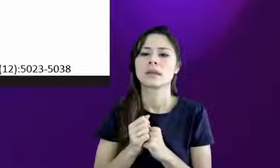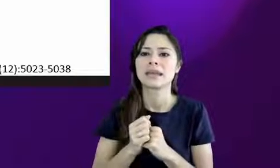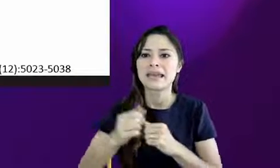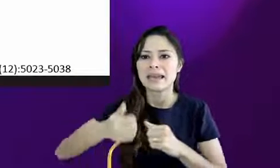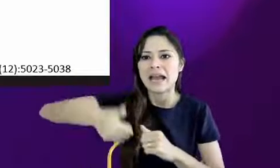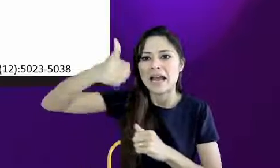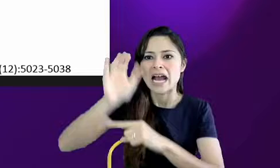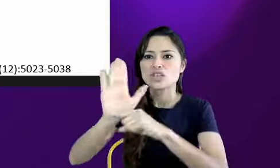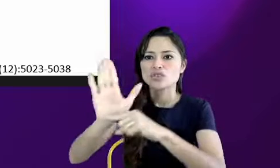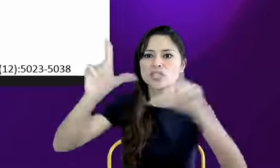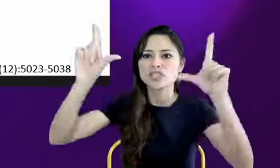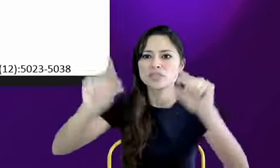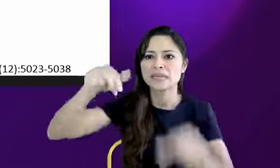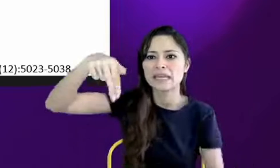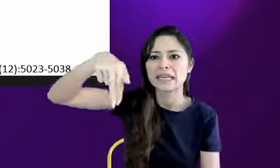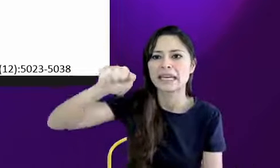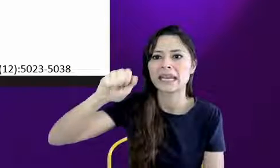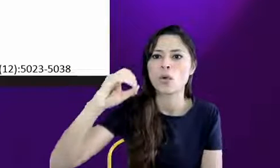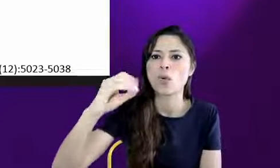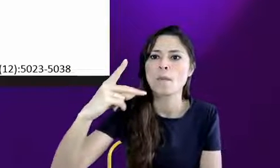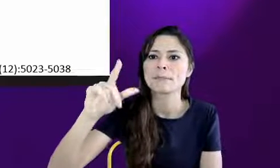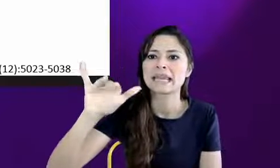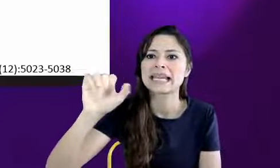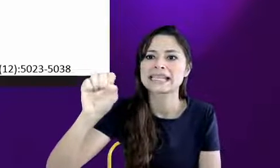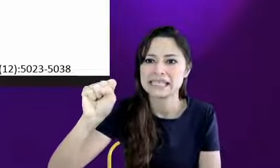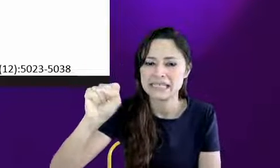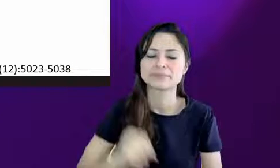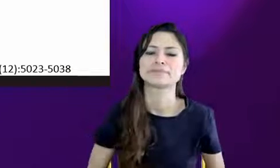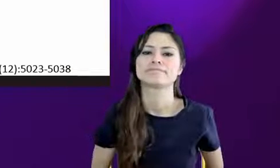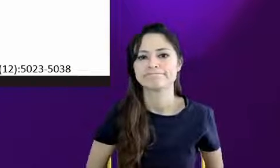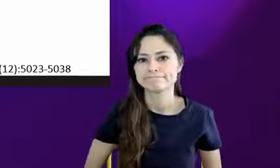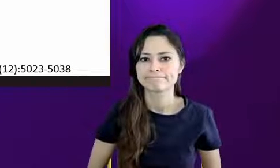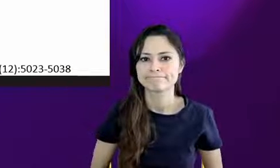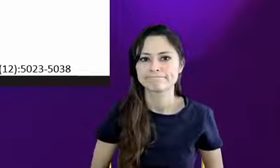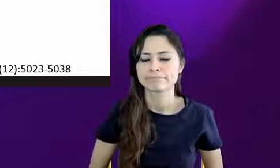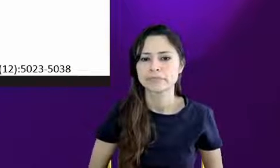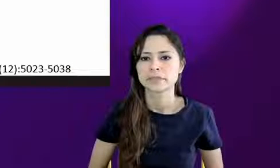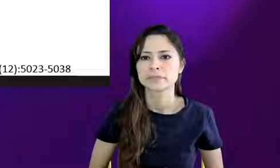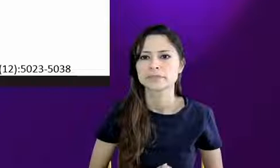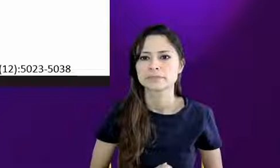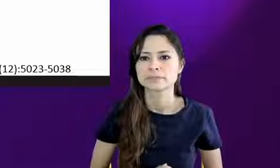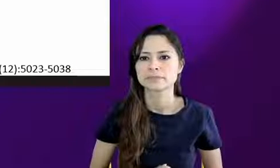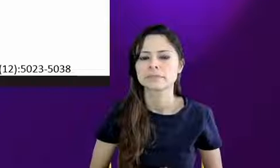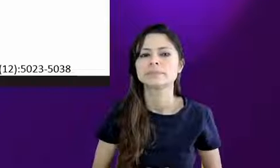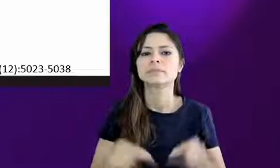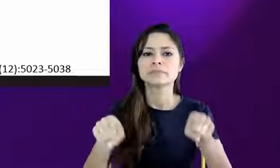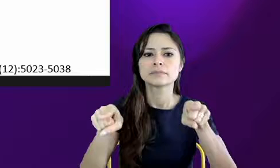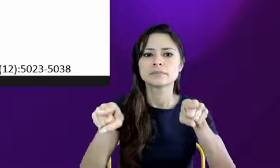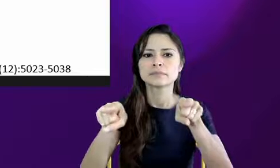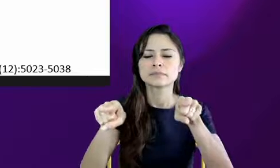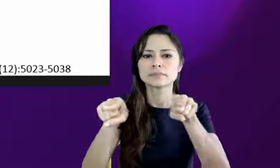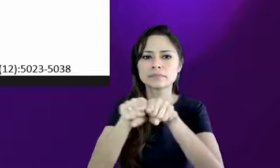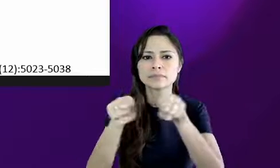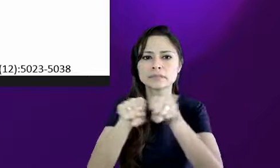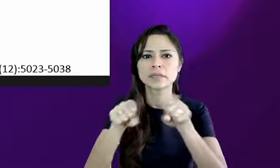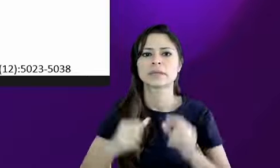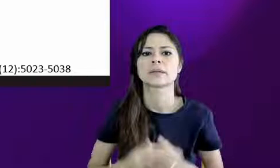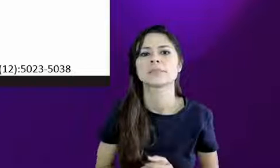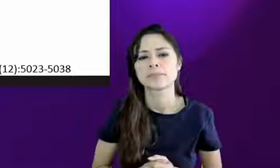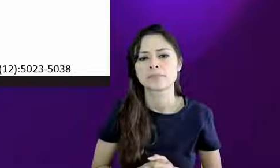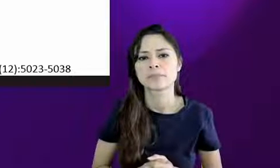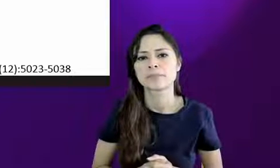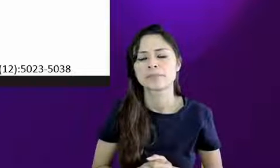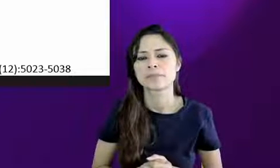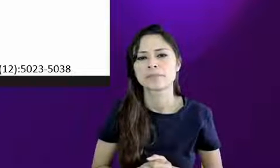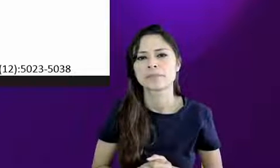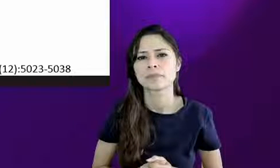Com o tofacitinib, que é uma molécula não biológica, mas também está no contexto da falha ao tratamento tradicional, o tofacitinib